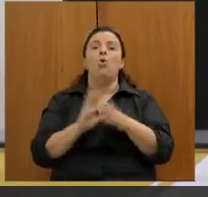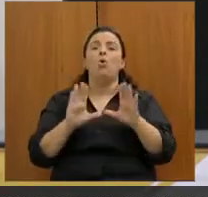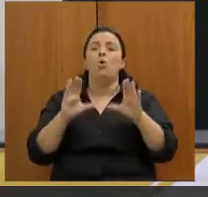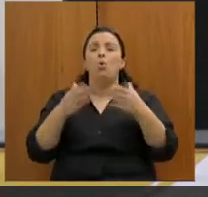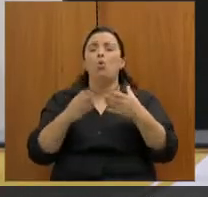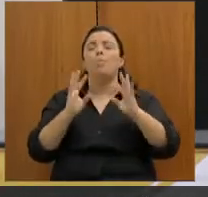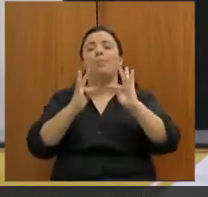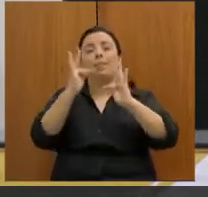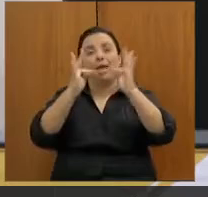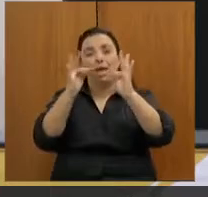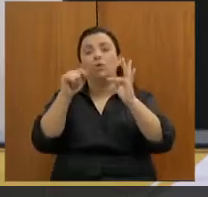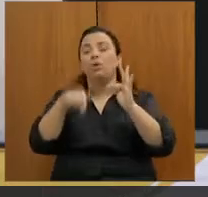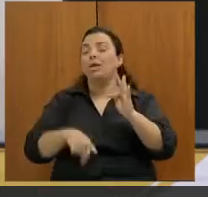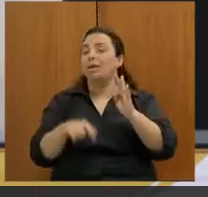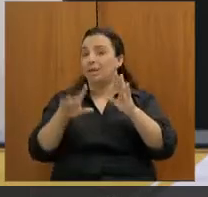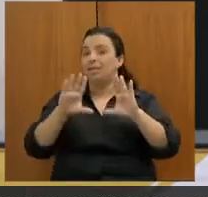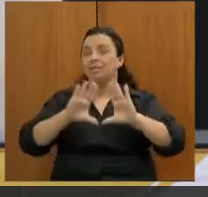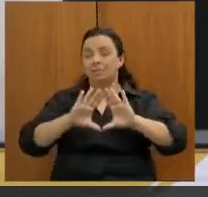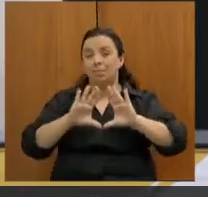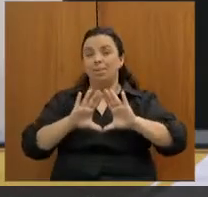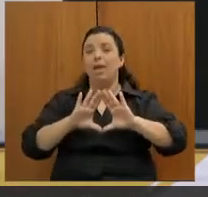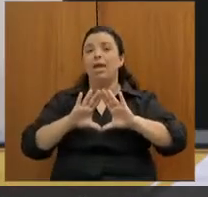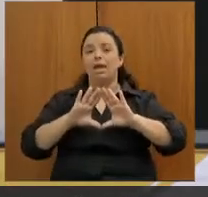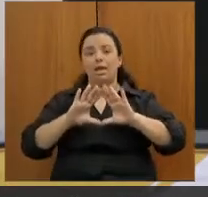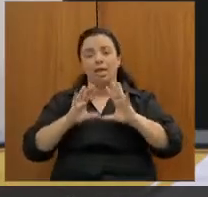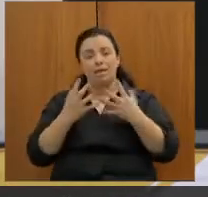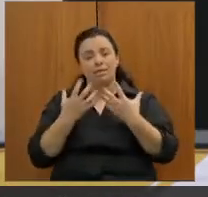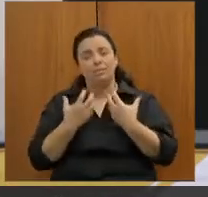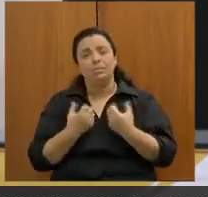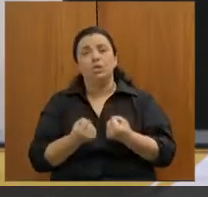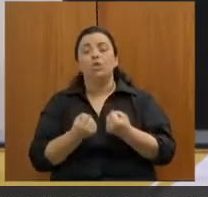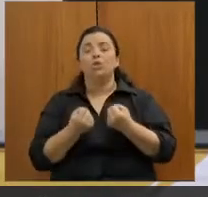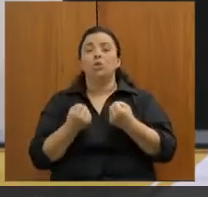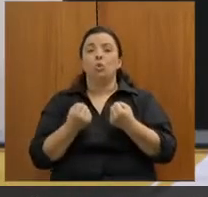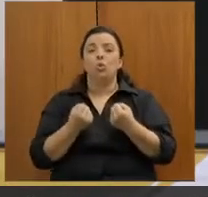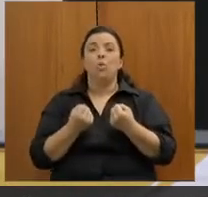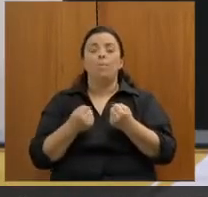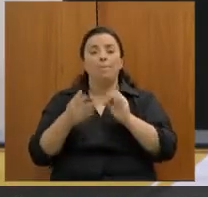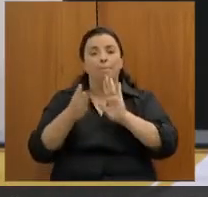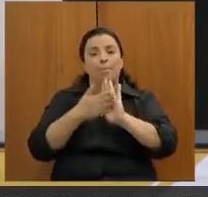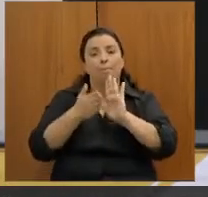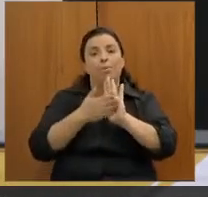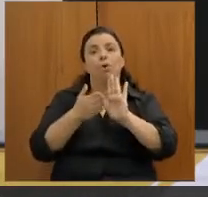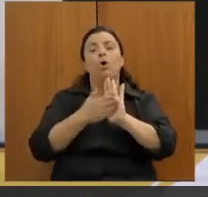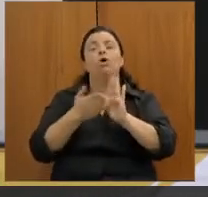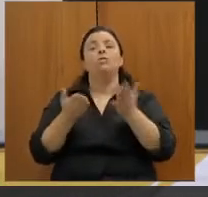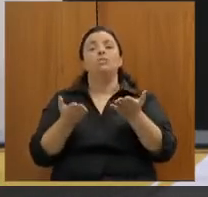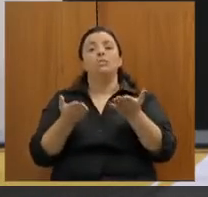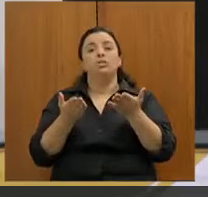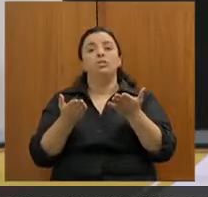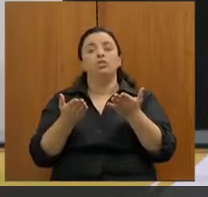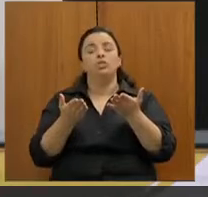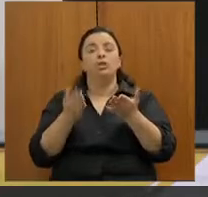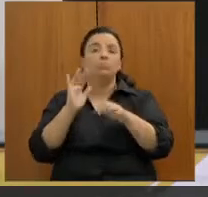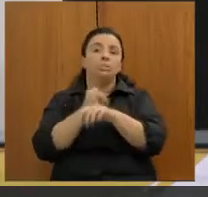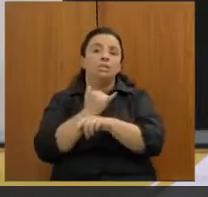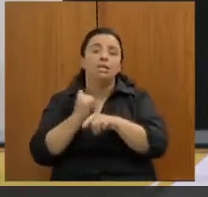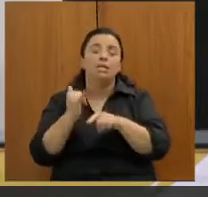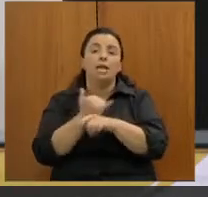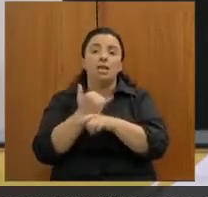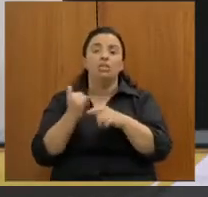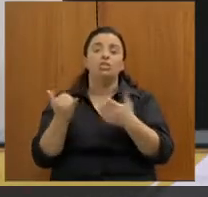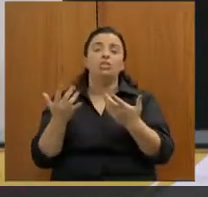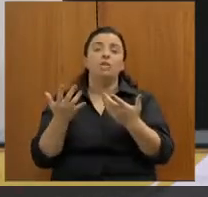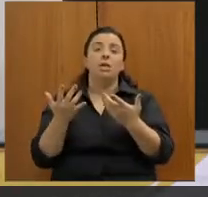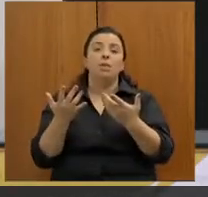envolveu de corpo e alma e com toda a capacidade técnica para propor soluções e ações que possam contribuir e chegar a vida de quem precisa